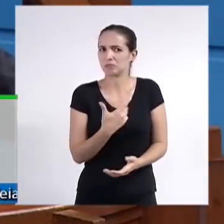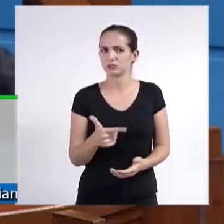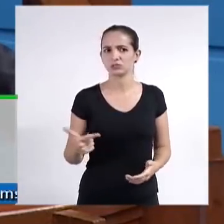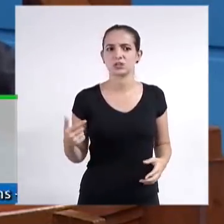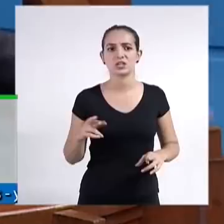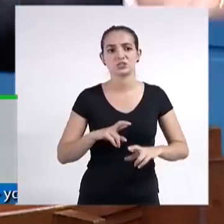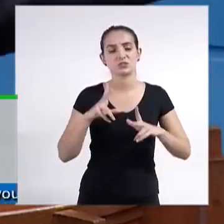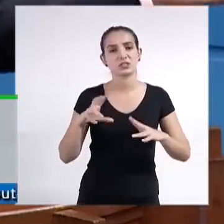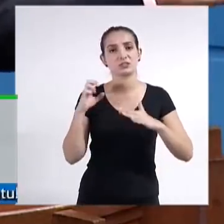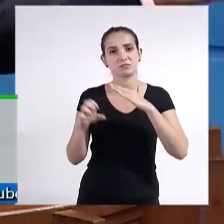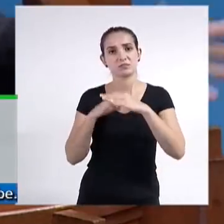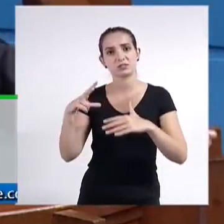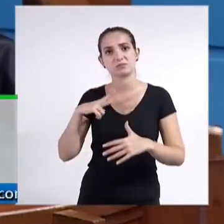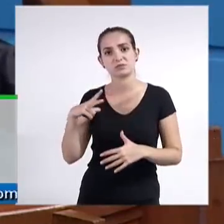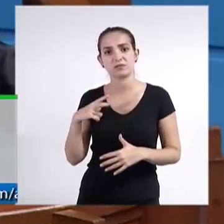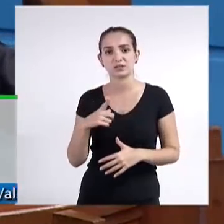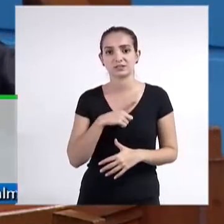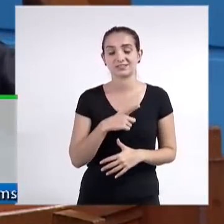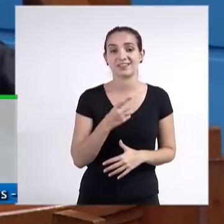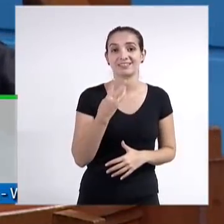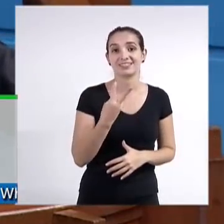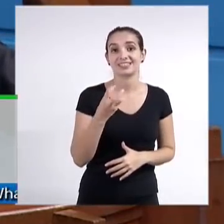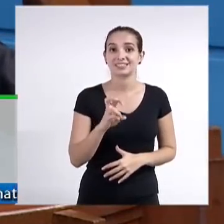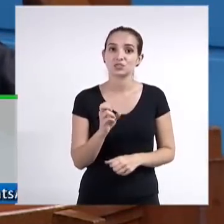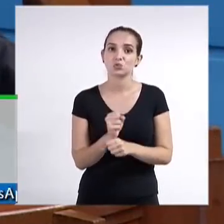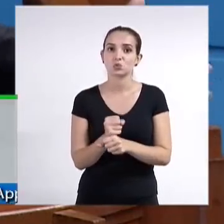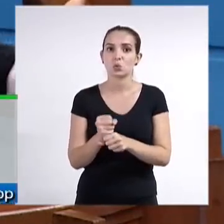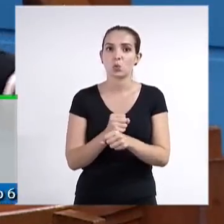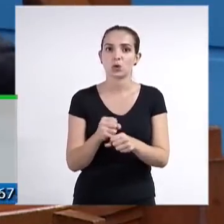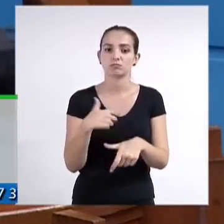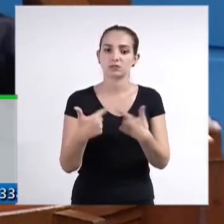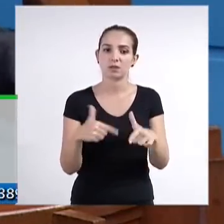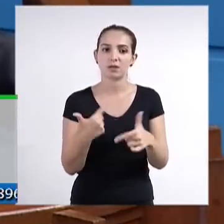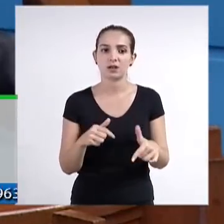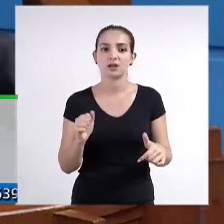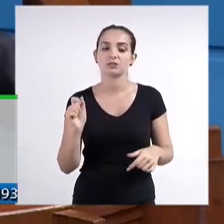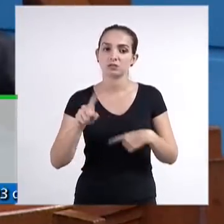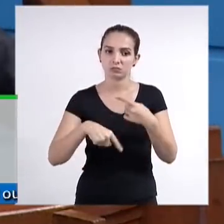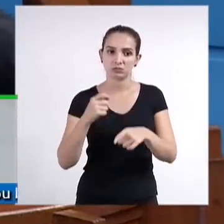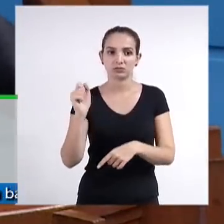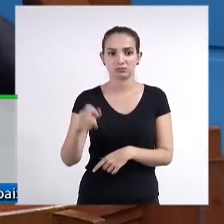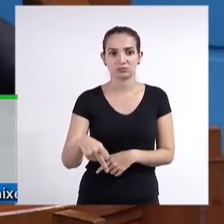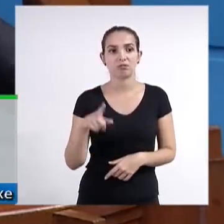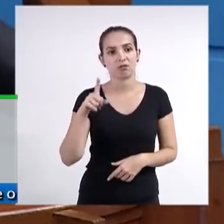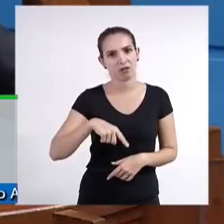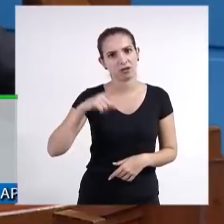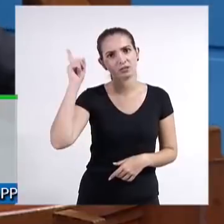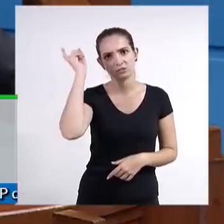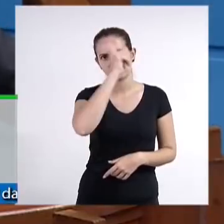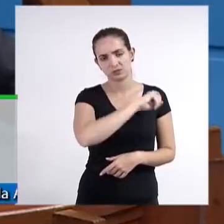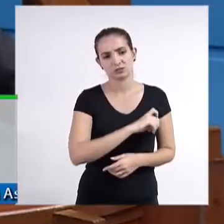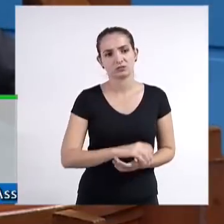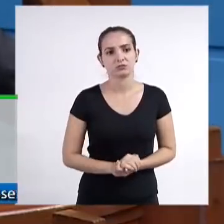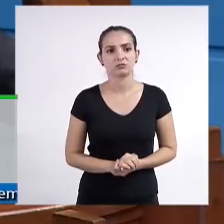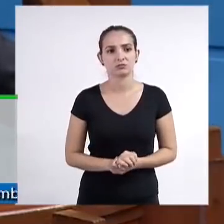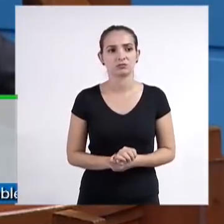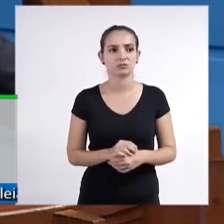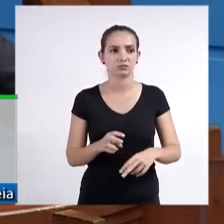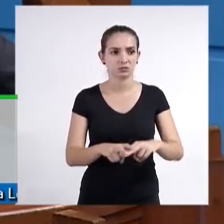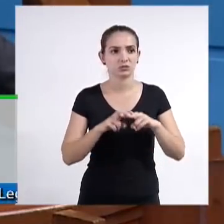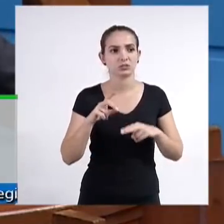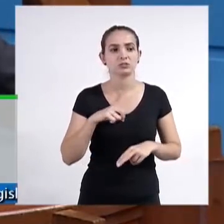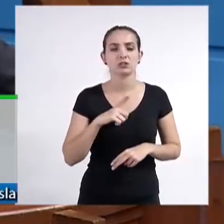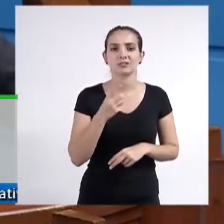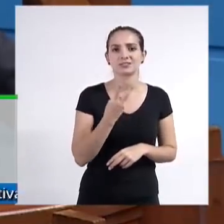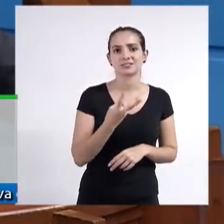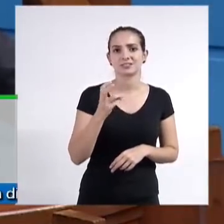anos ininterrupto trabalhando para poder se aposentar. É muito difícil. Tanto é que tem 30 milhões de